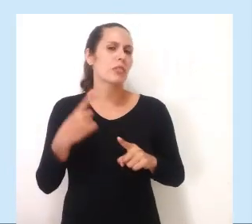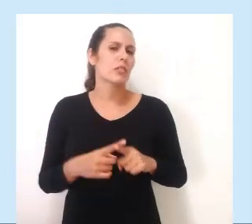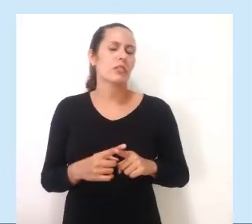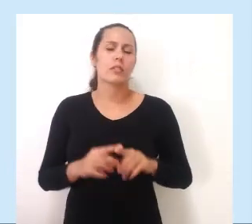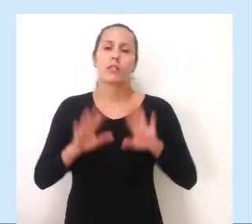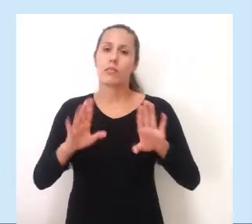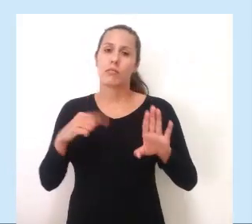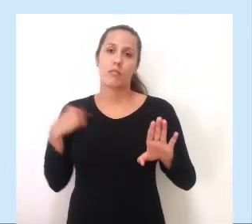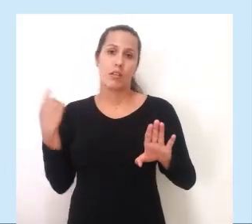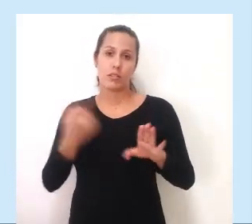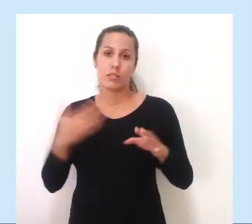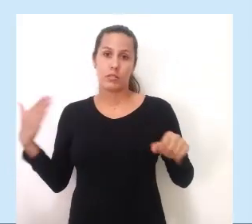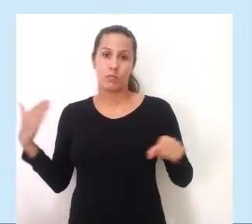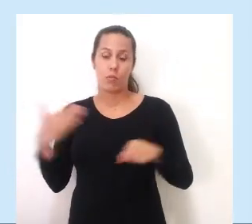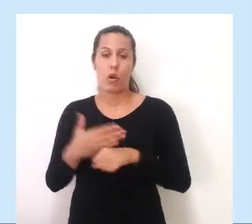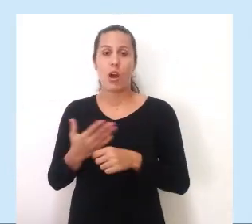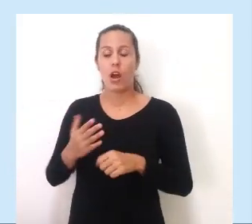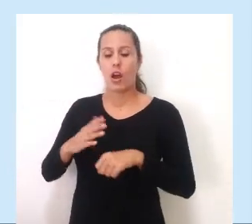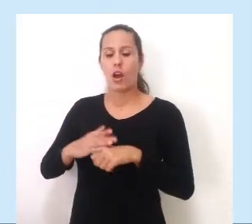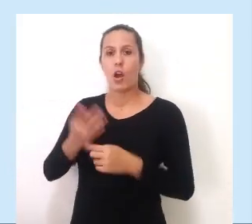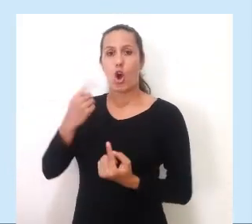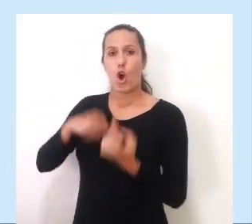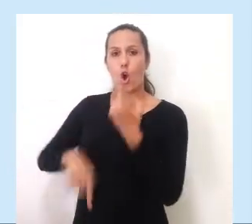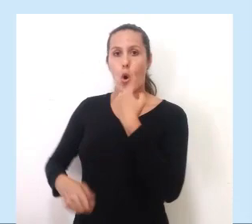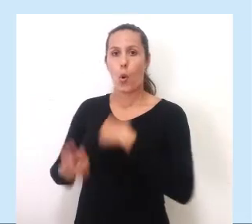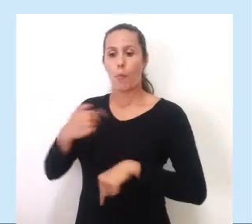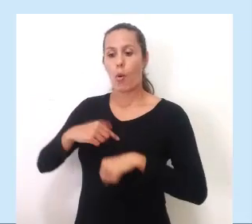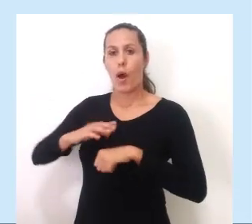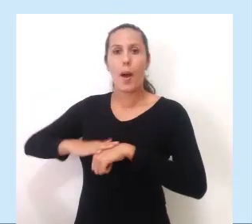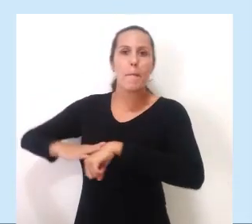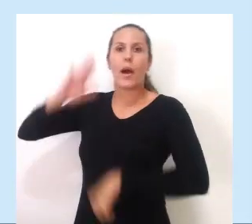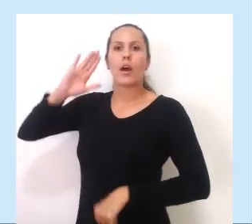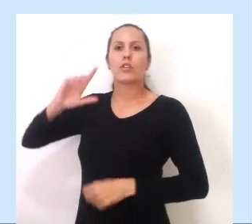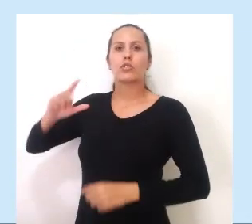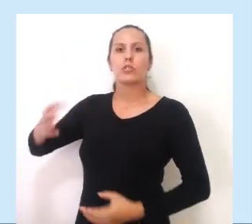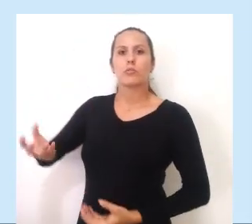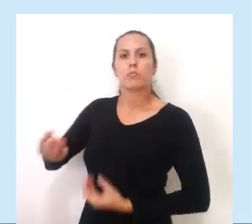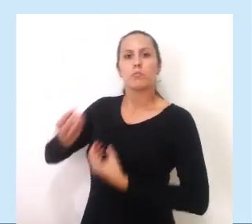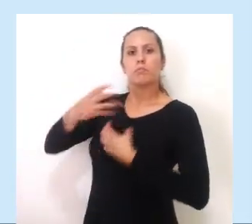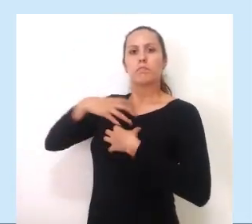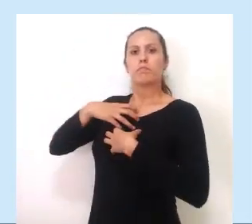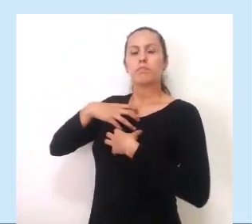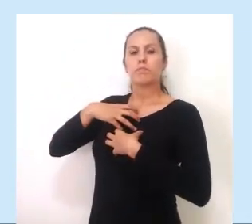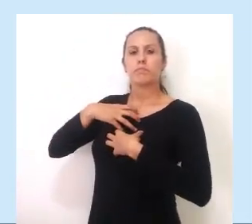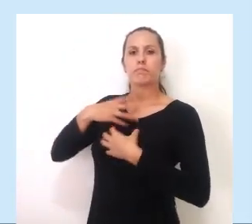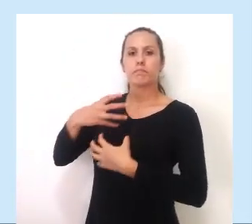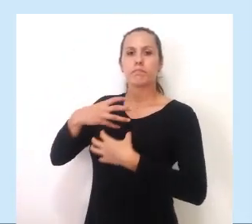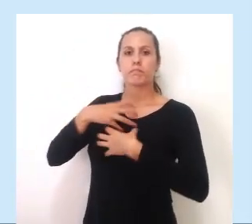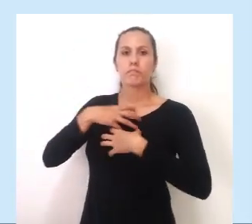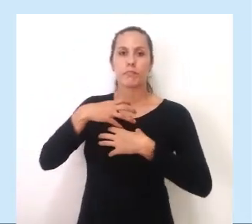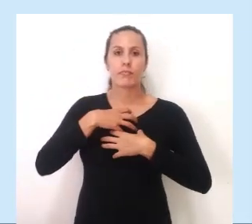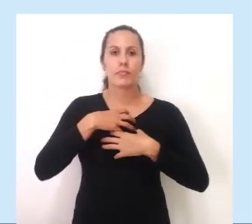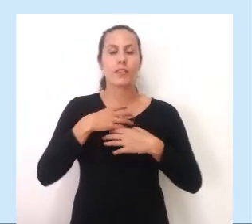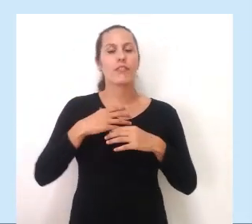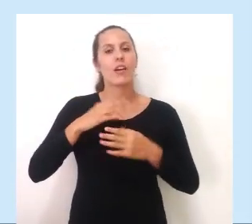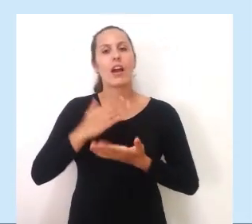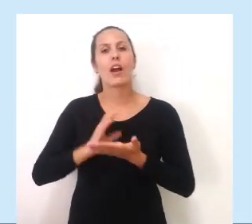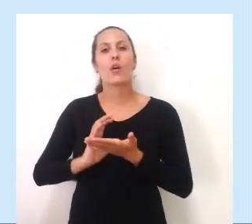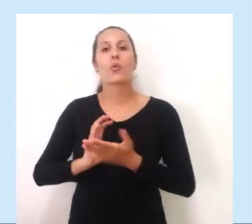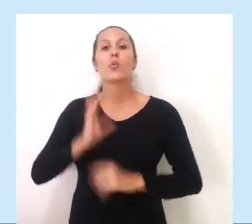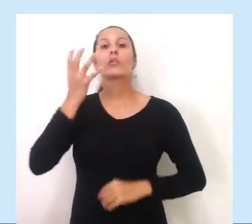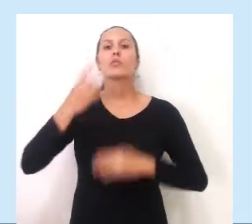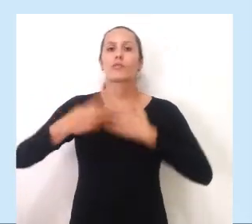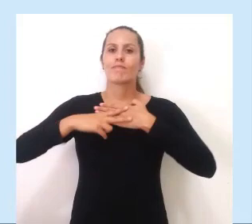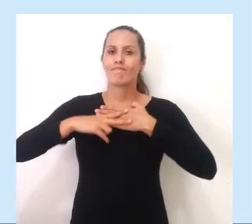Dantas! Não é maravilhoso, galera. Por quê? Quando a gente coloca hormônios a mais no nosso